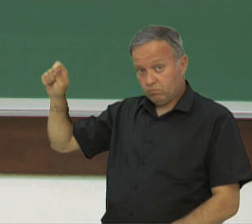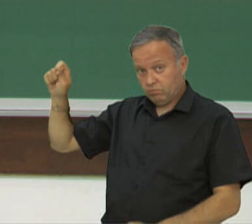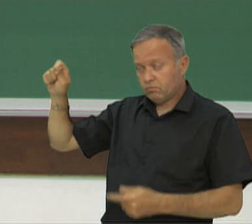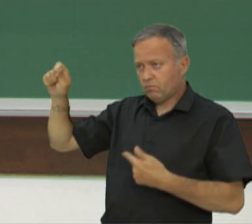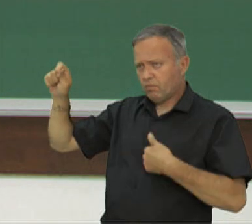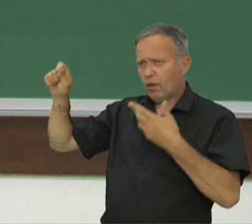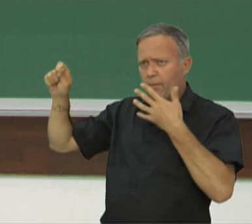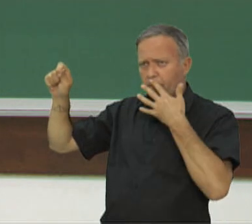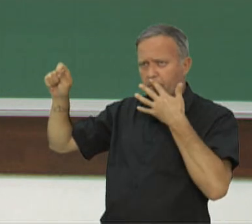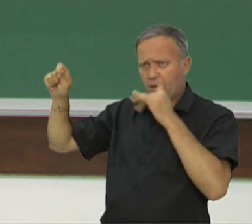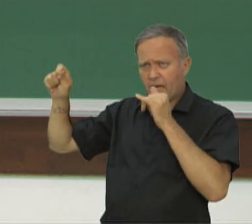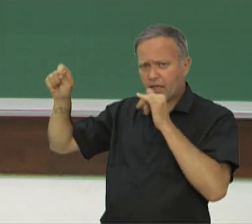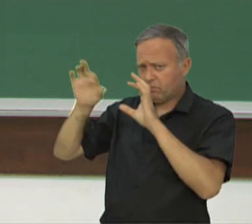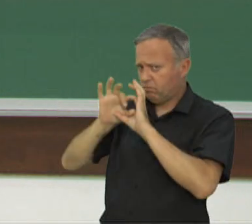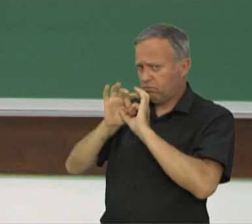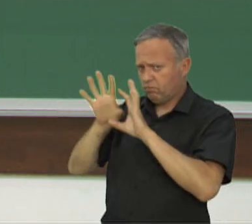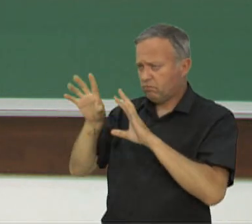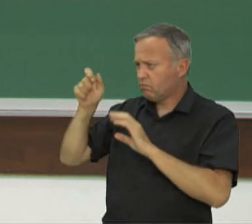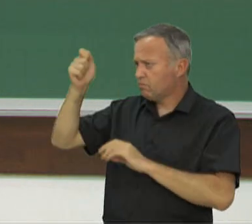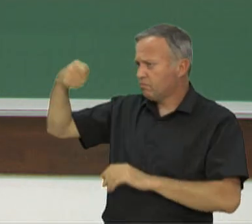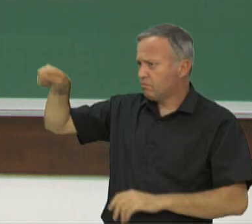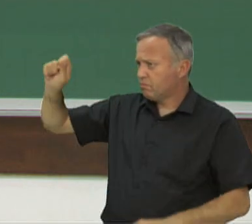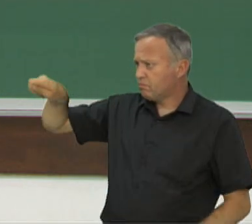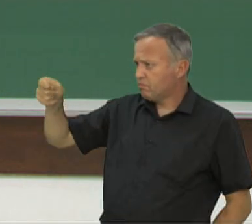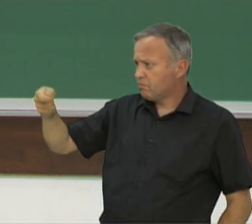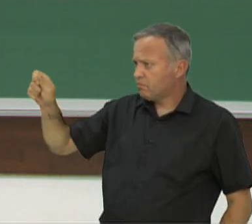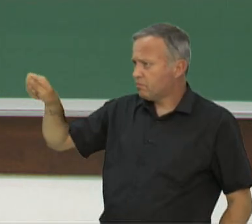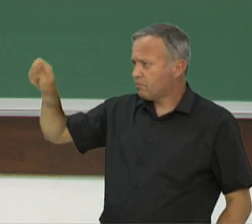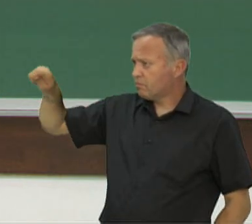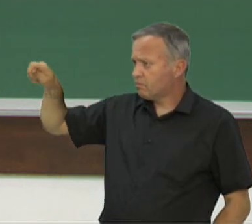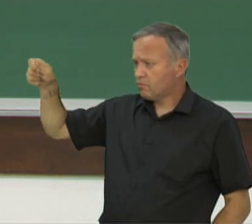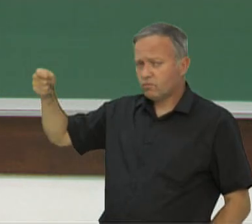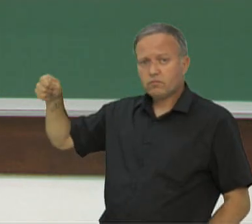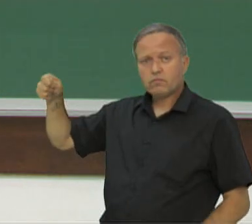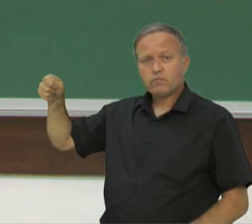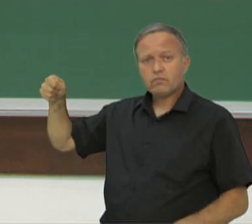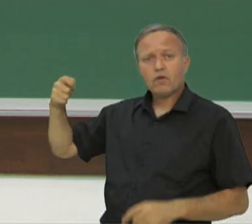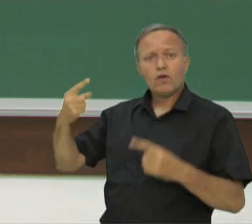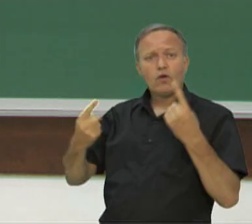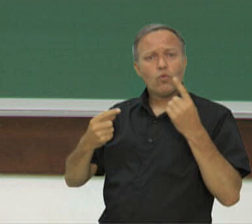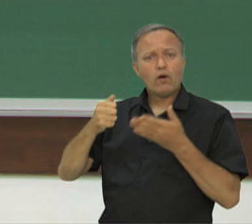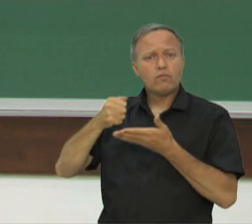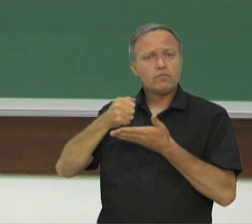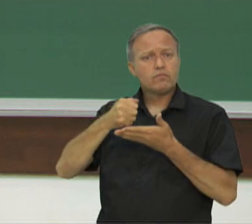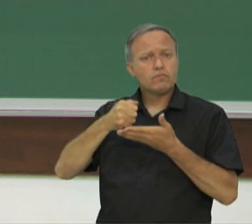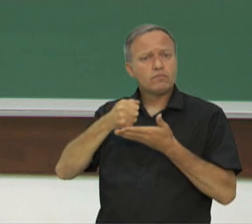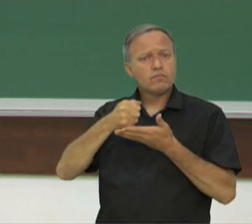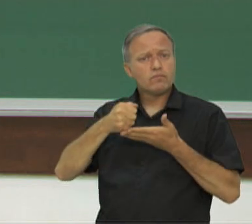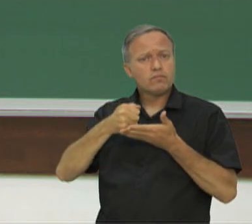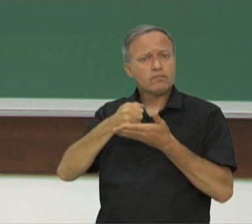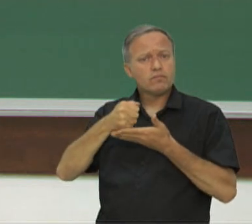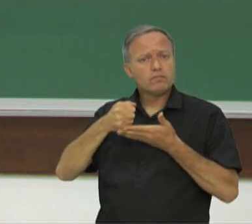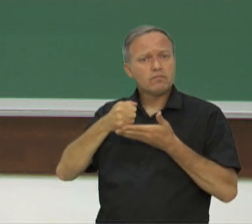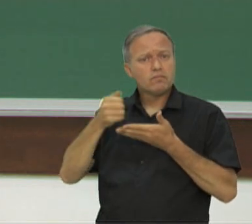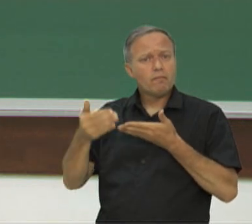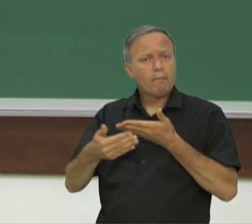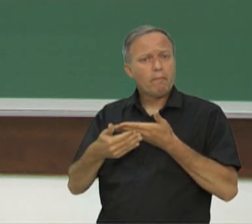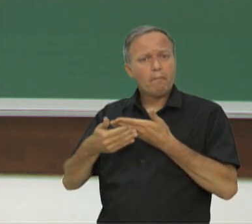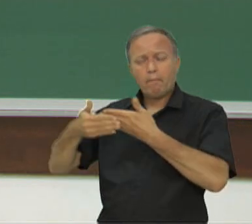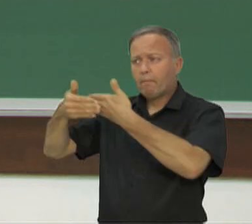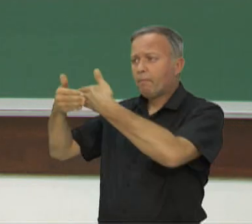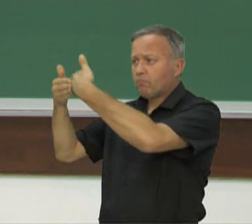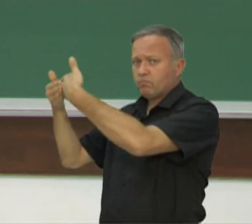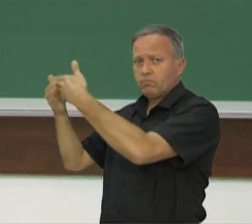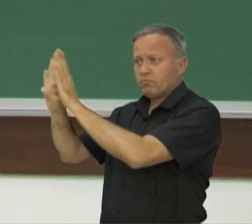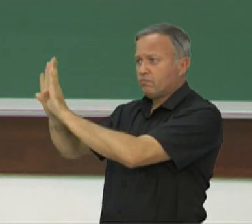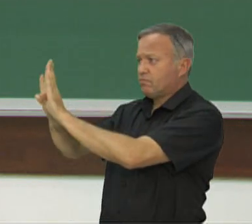minha autorização e vou fazer uma grafitagem. Qual é o suporte em que eu vou fazer o grafite? O muro. Tá?